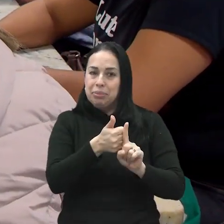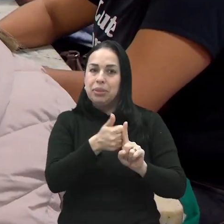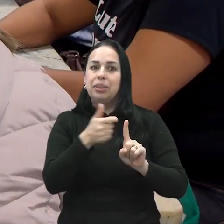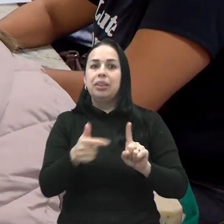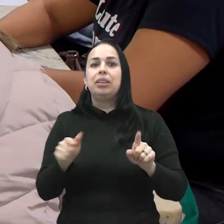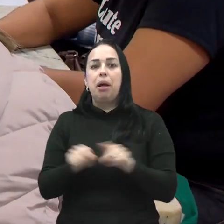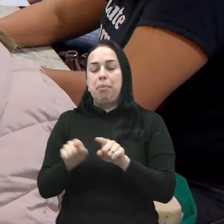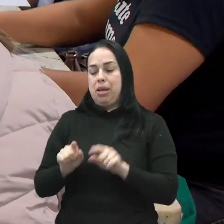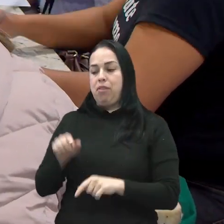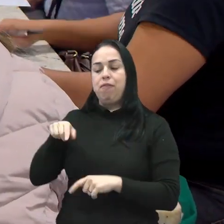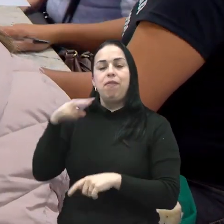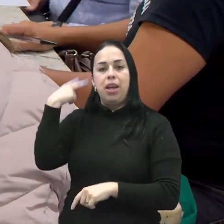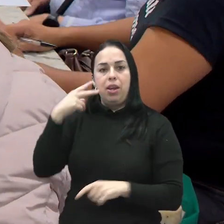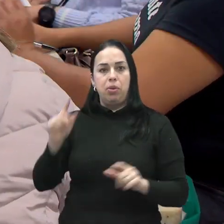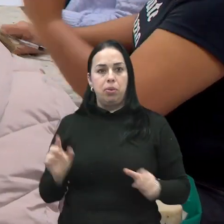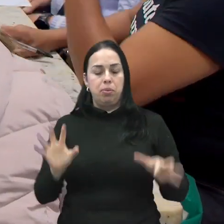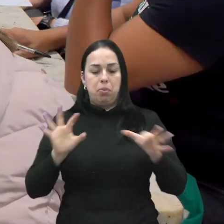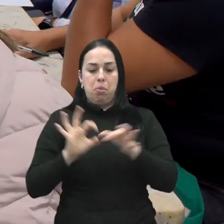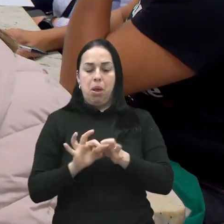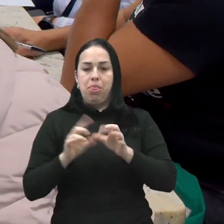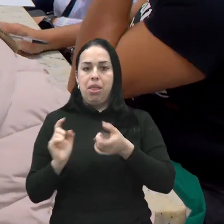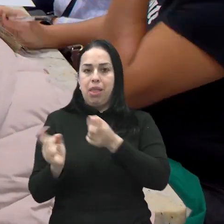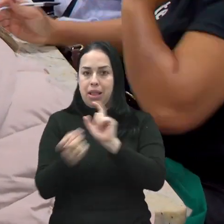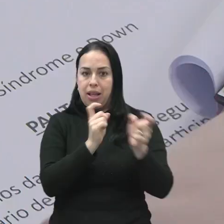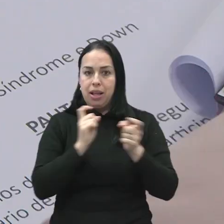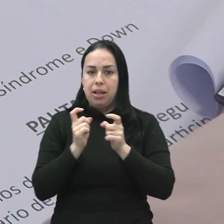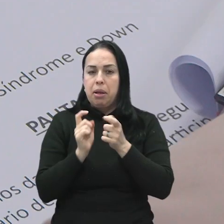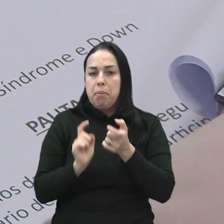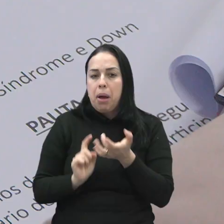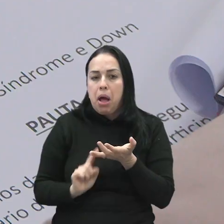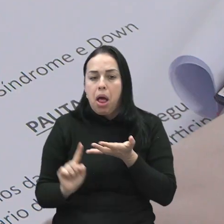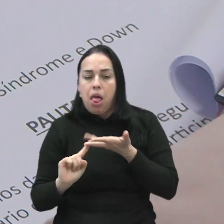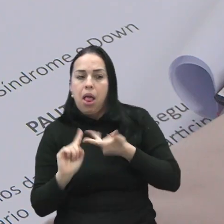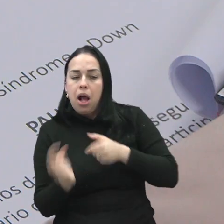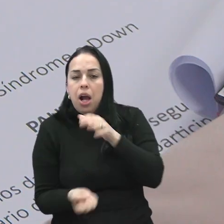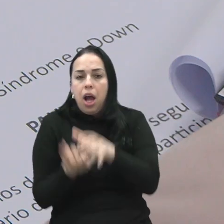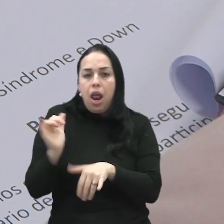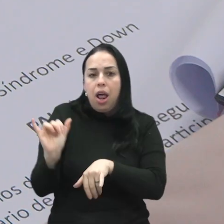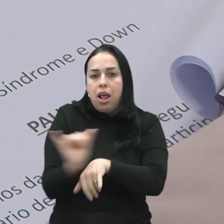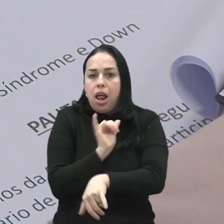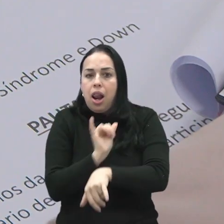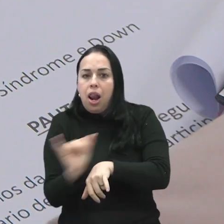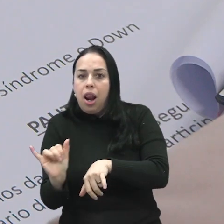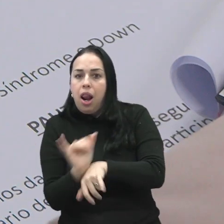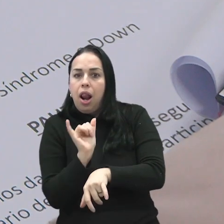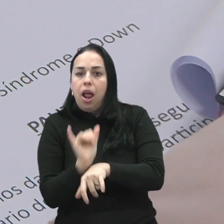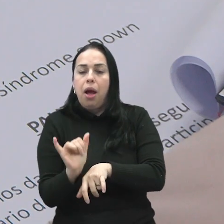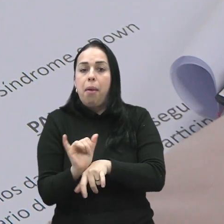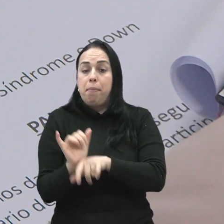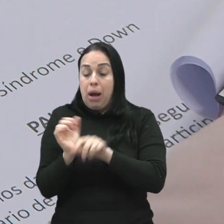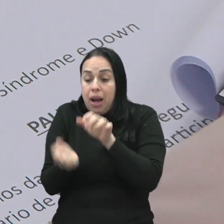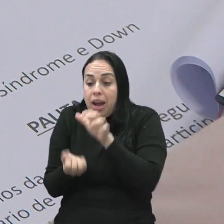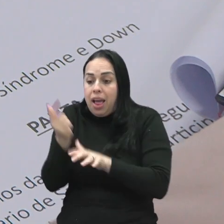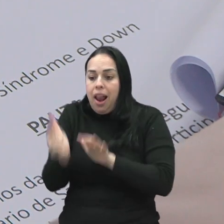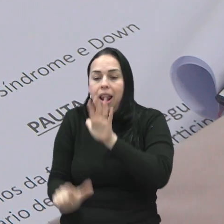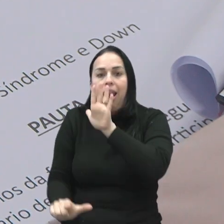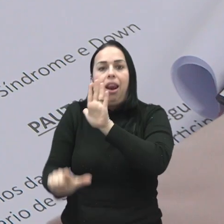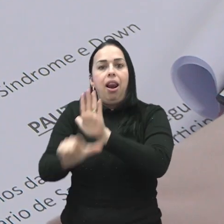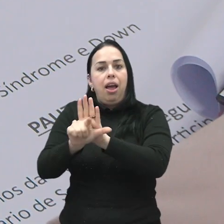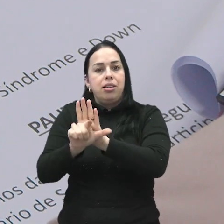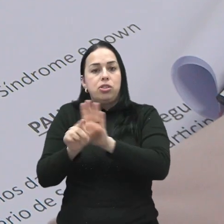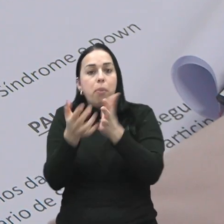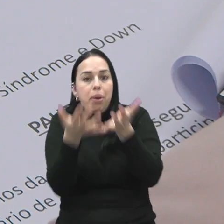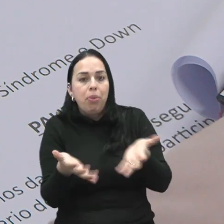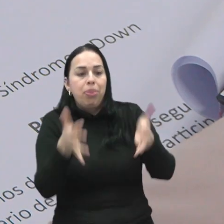se reuniram na Câmara de São José com o propósito de traçar estratégias para ampliar as políticas